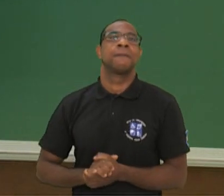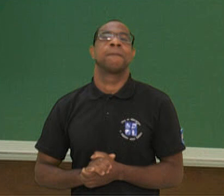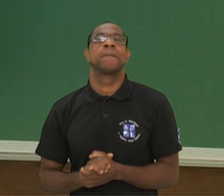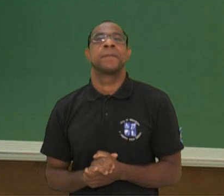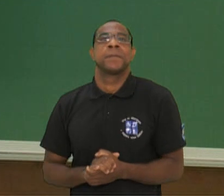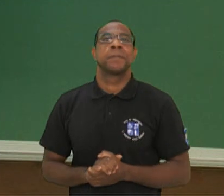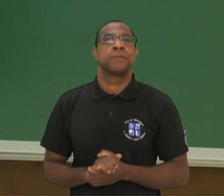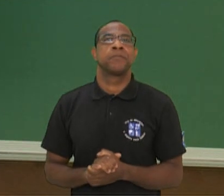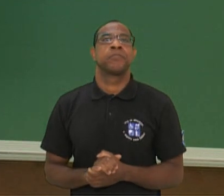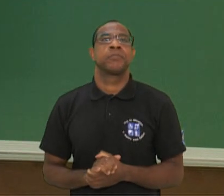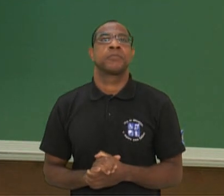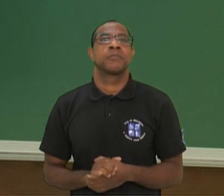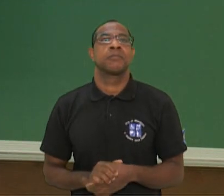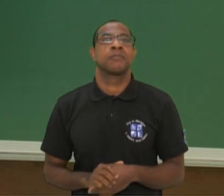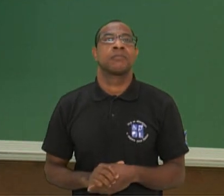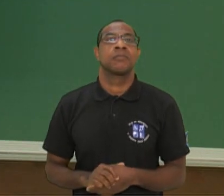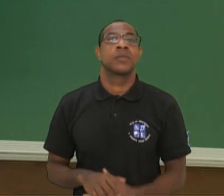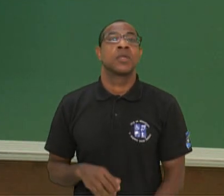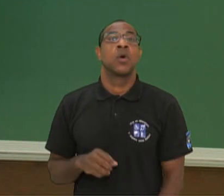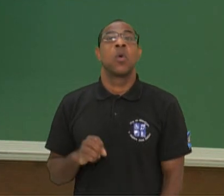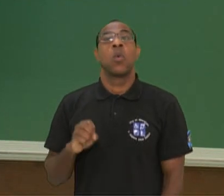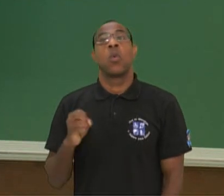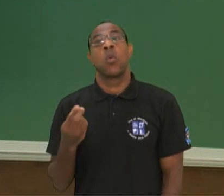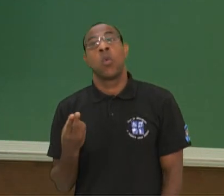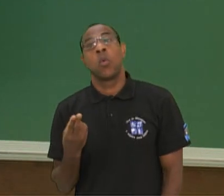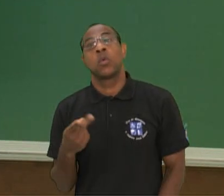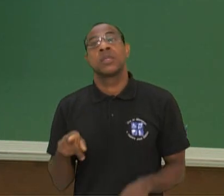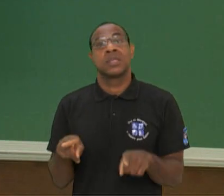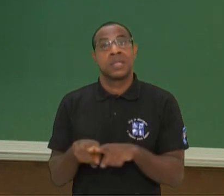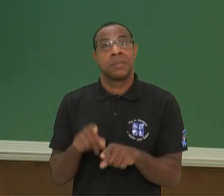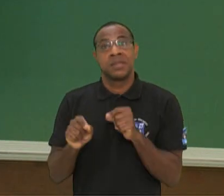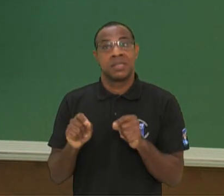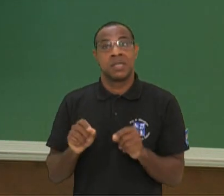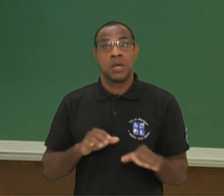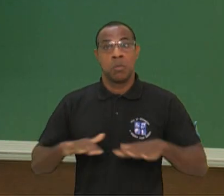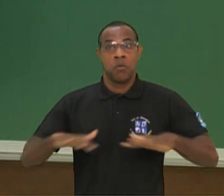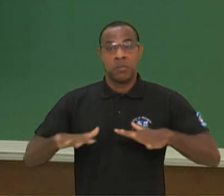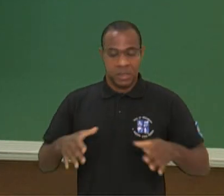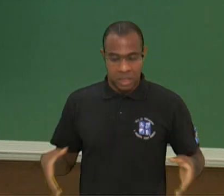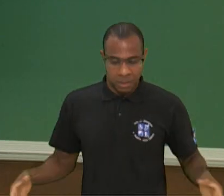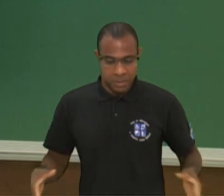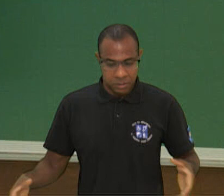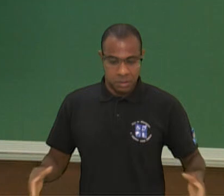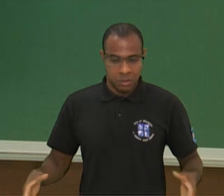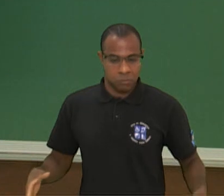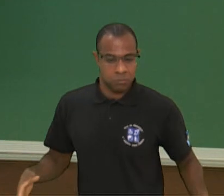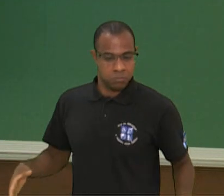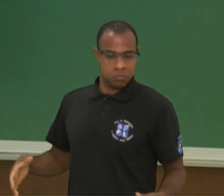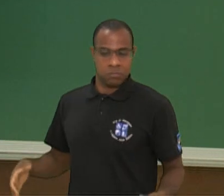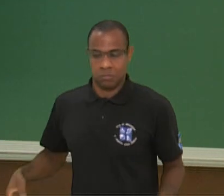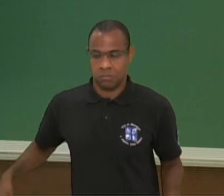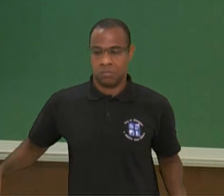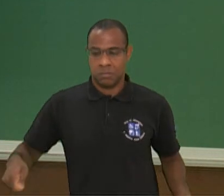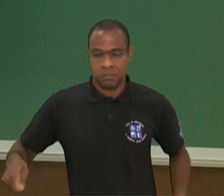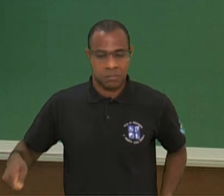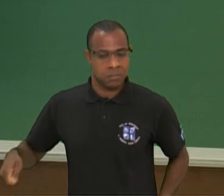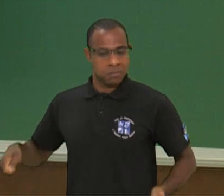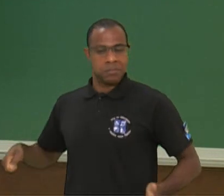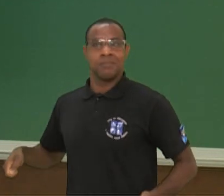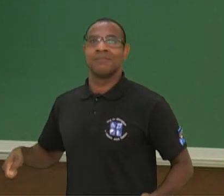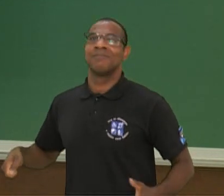mesa. Você também perde um ponto se você movimentar essa mesa. Caso